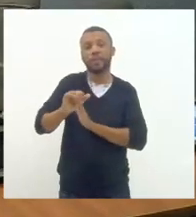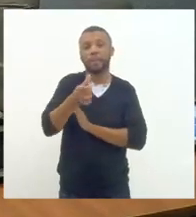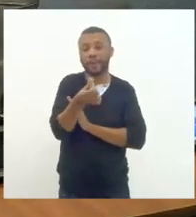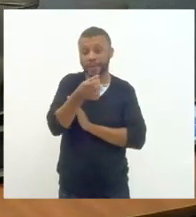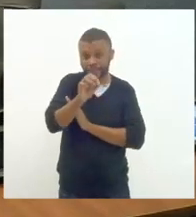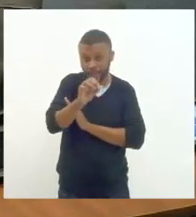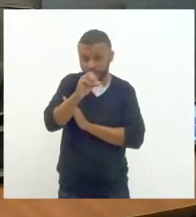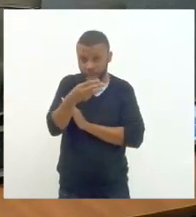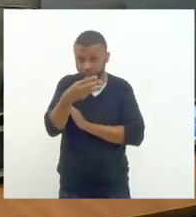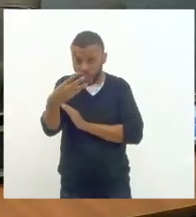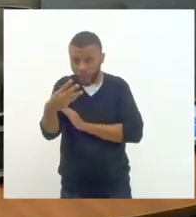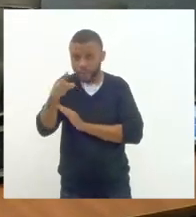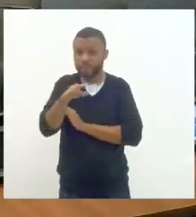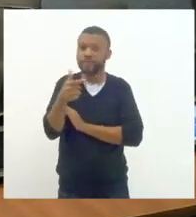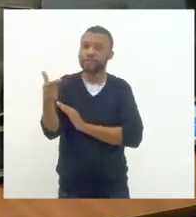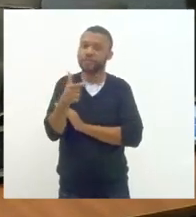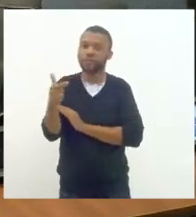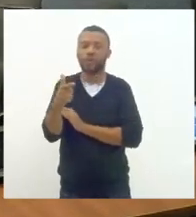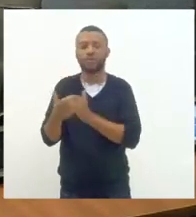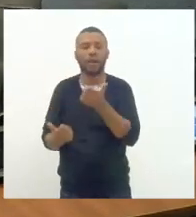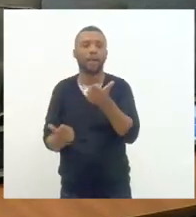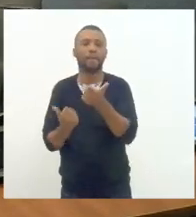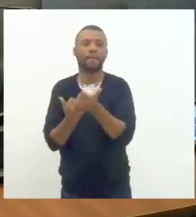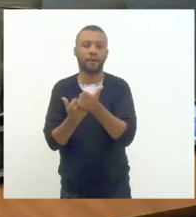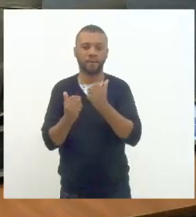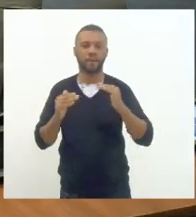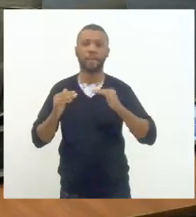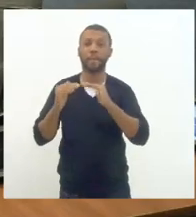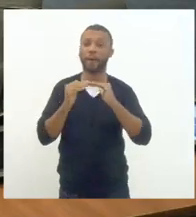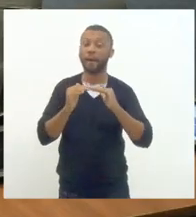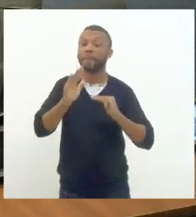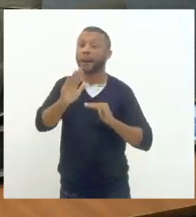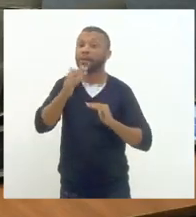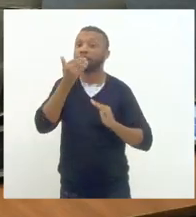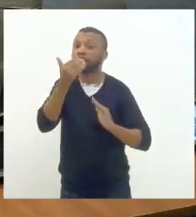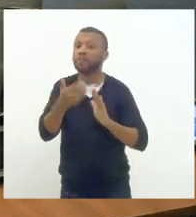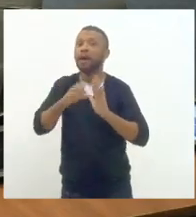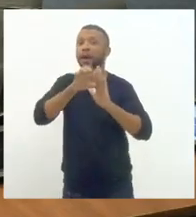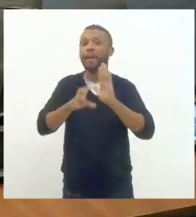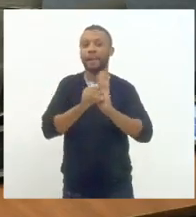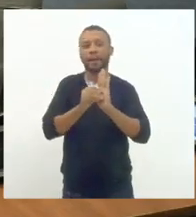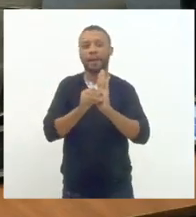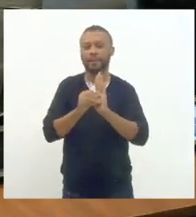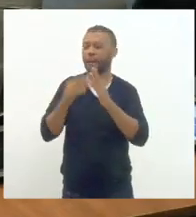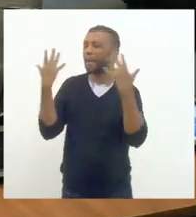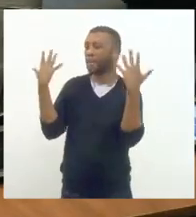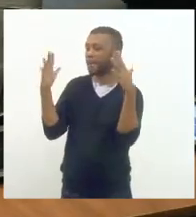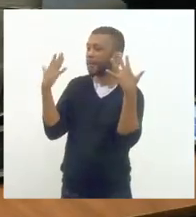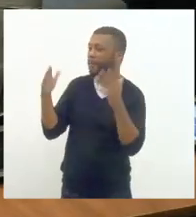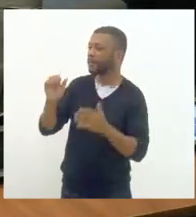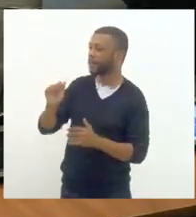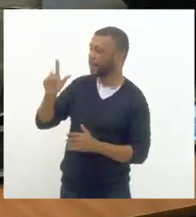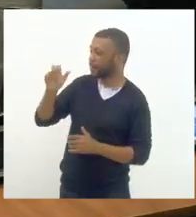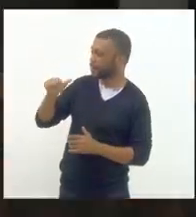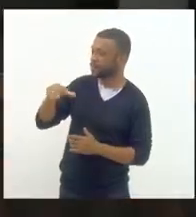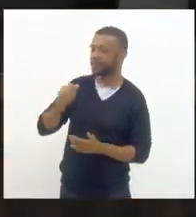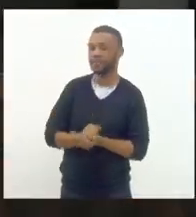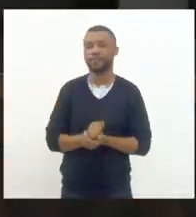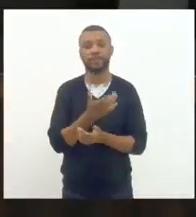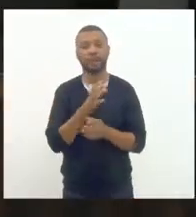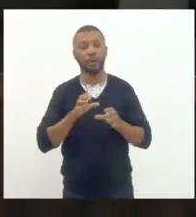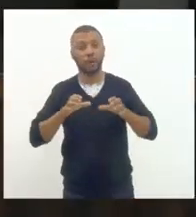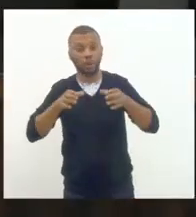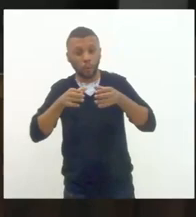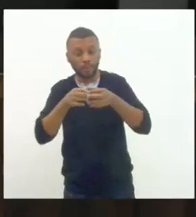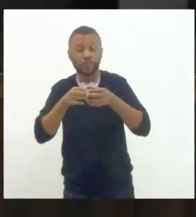de 22 é favorável com emenda. Parabéns, Alana. Pela Comissão de Segurança Pública,